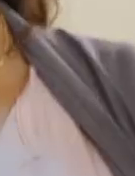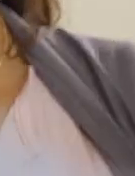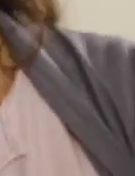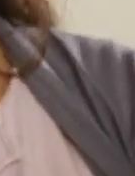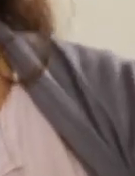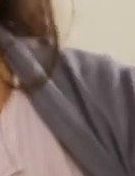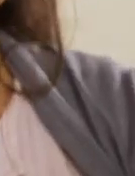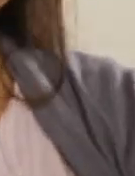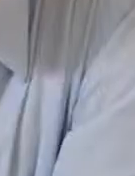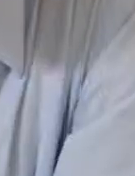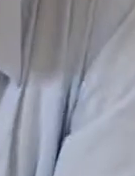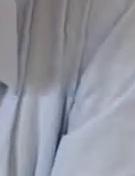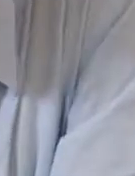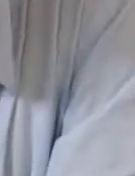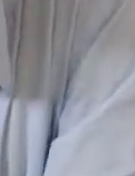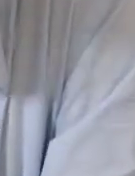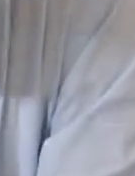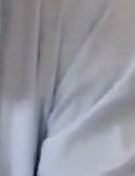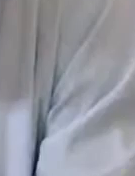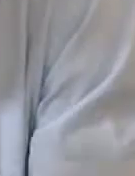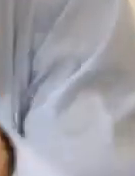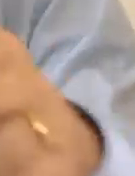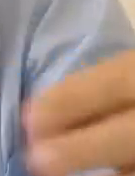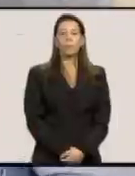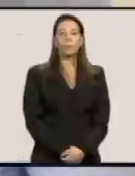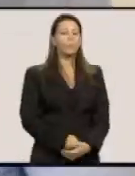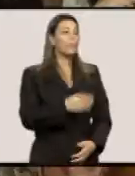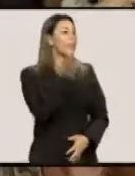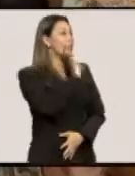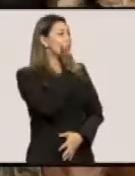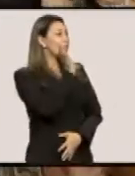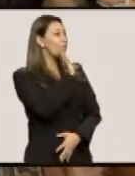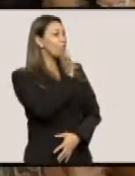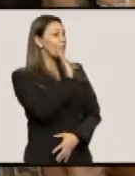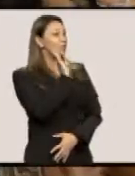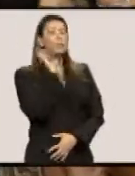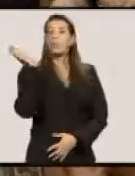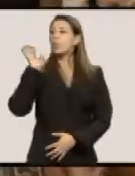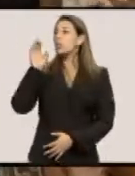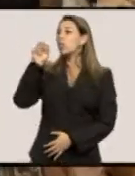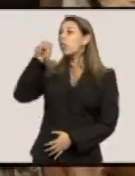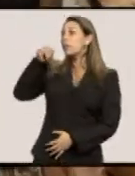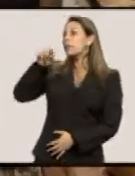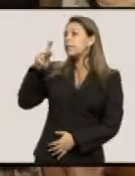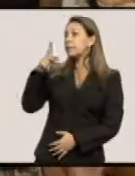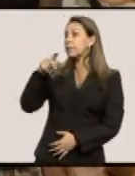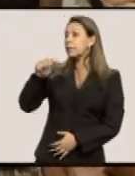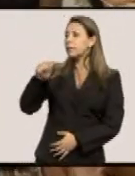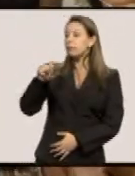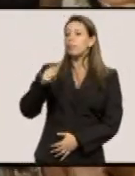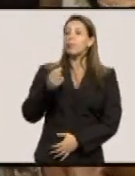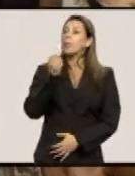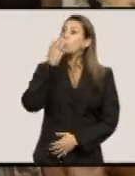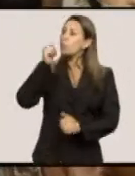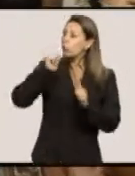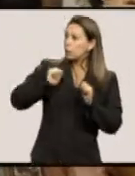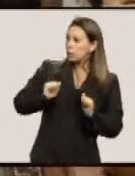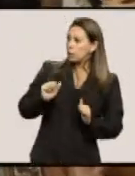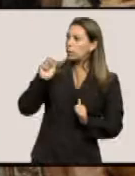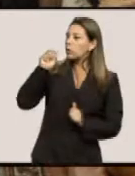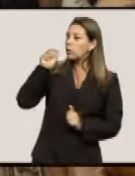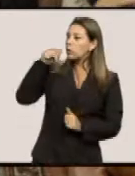mesa. Outra moça fala: Tchau, pessoal. Tchau, Aninha. Bom